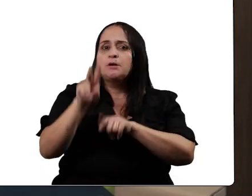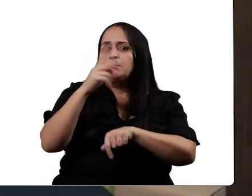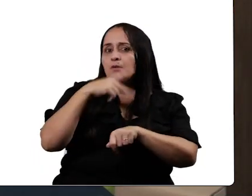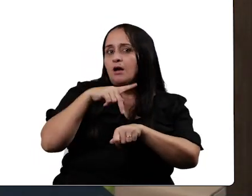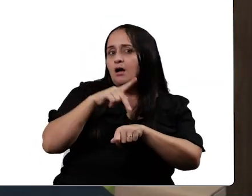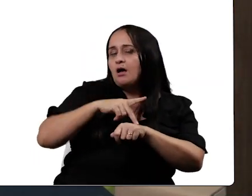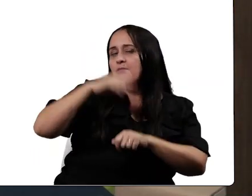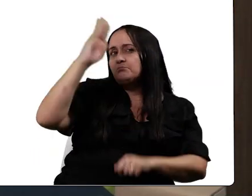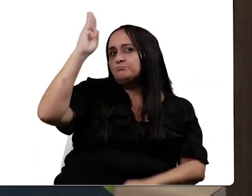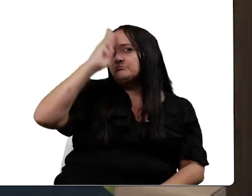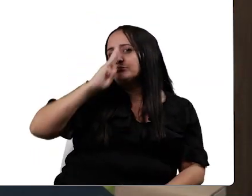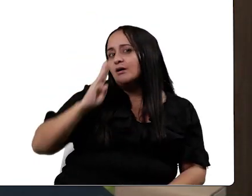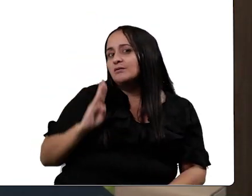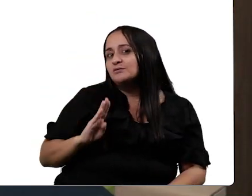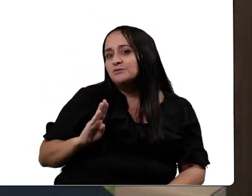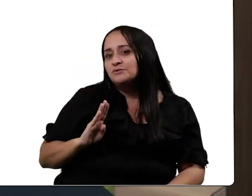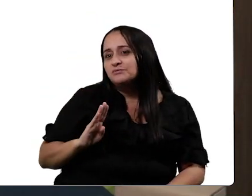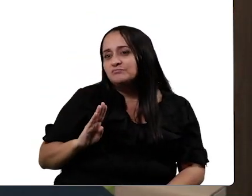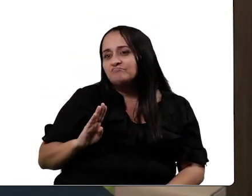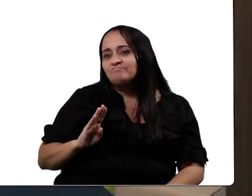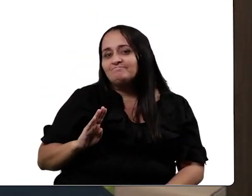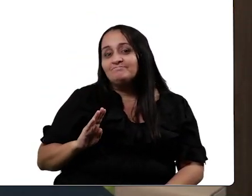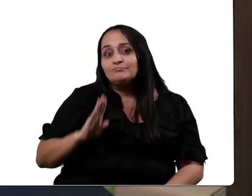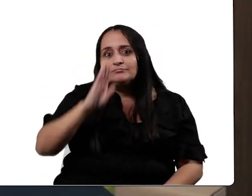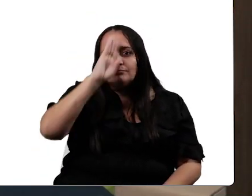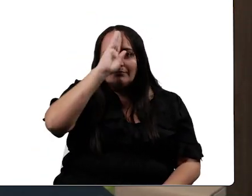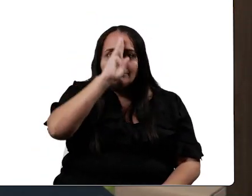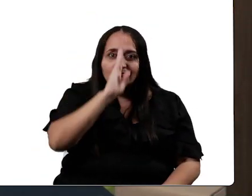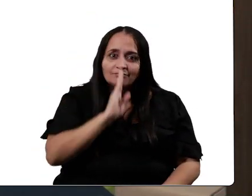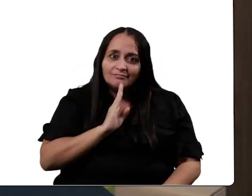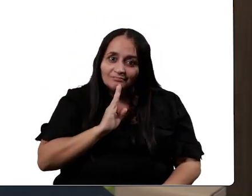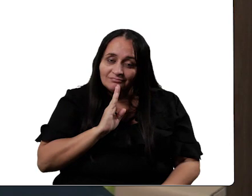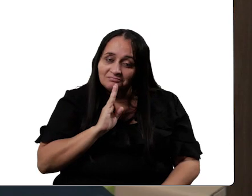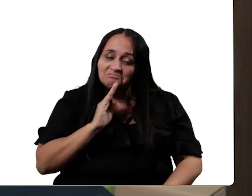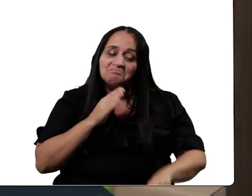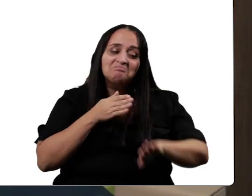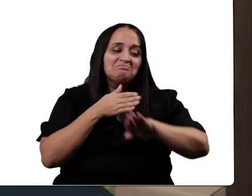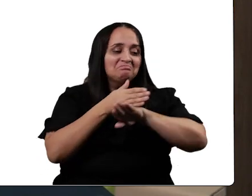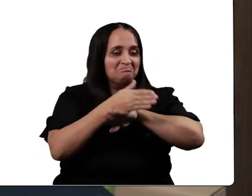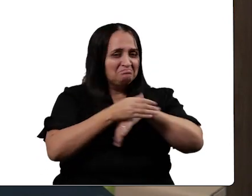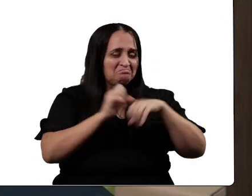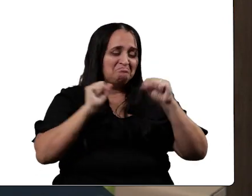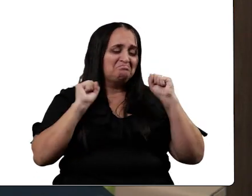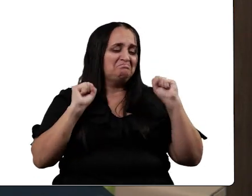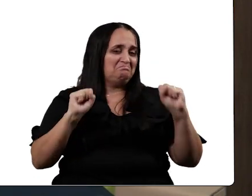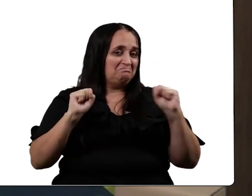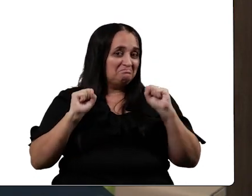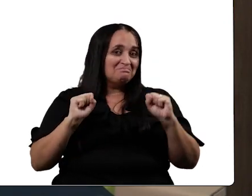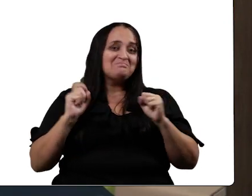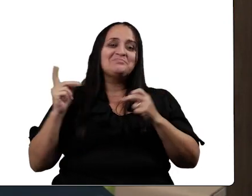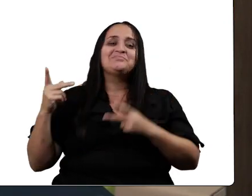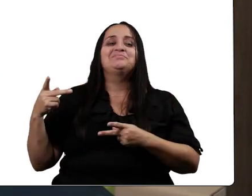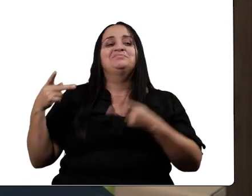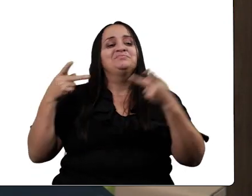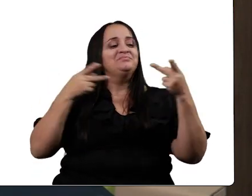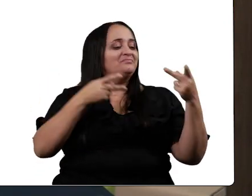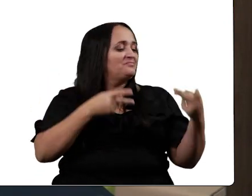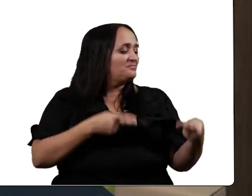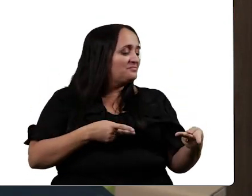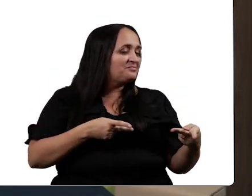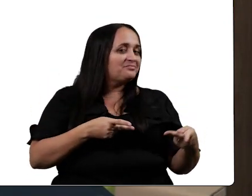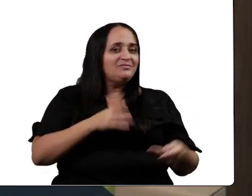mais, é free, é grátis, a gente anda pelas ruas, conhece a nossa história e ainda